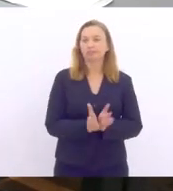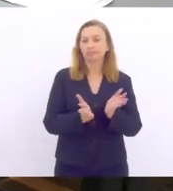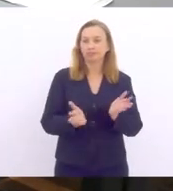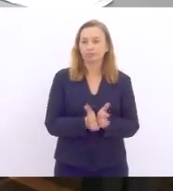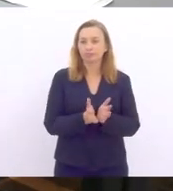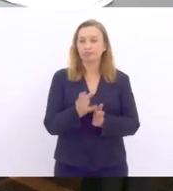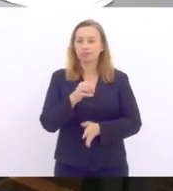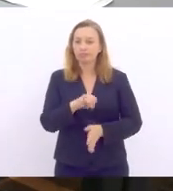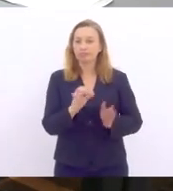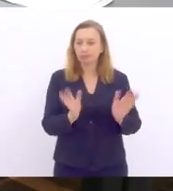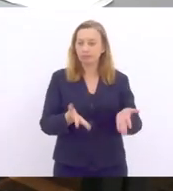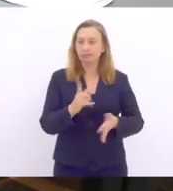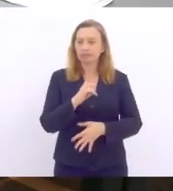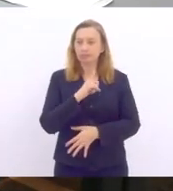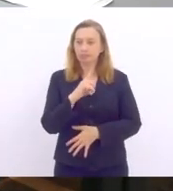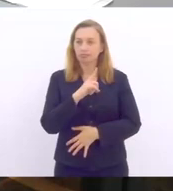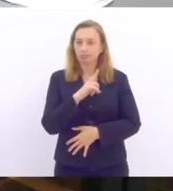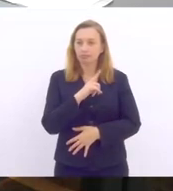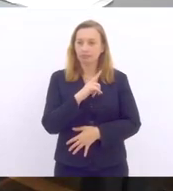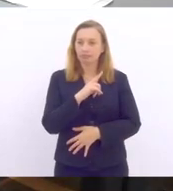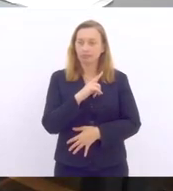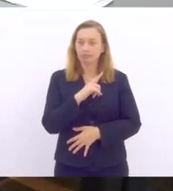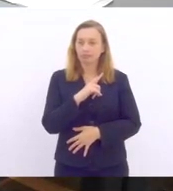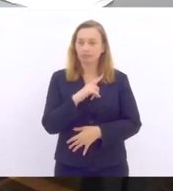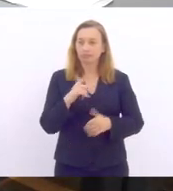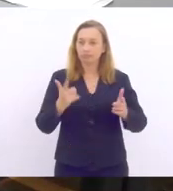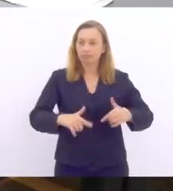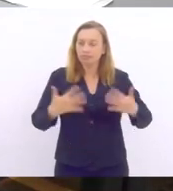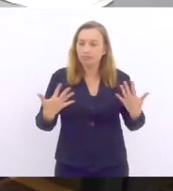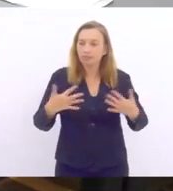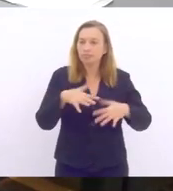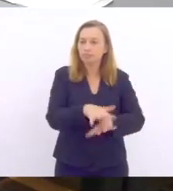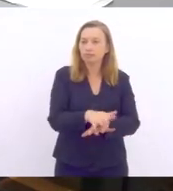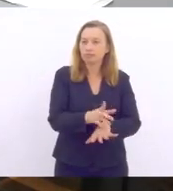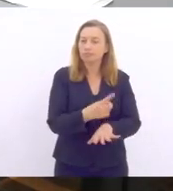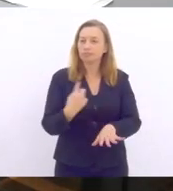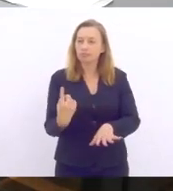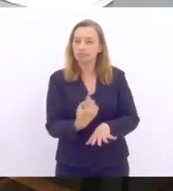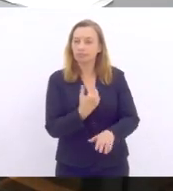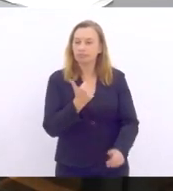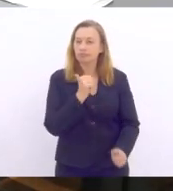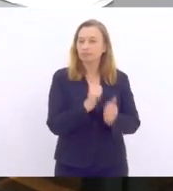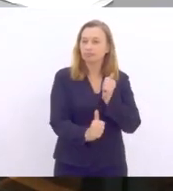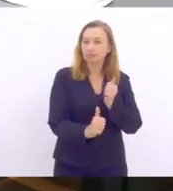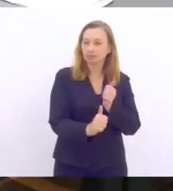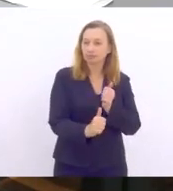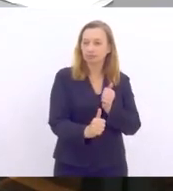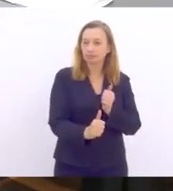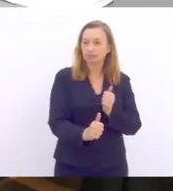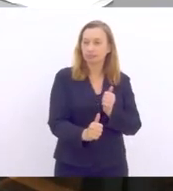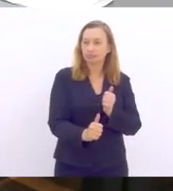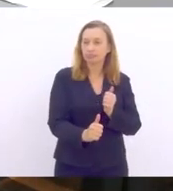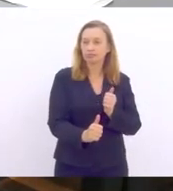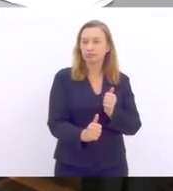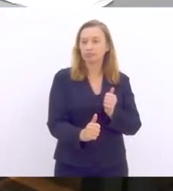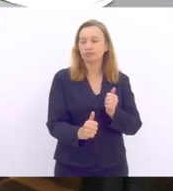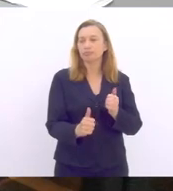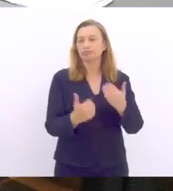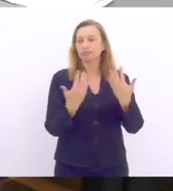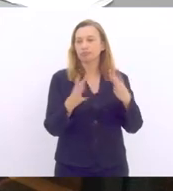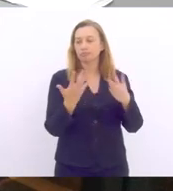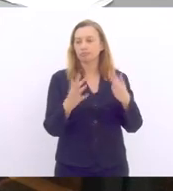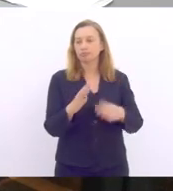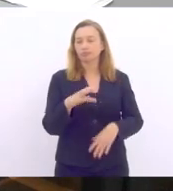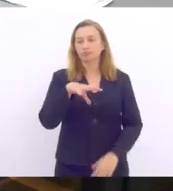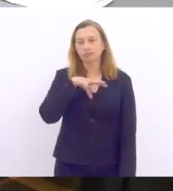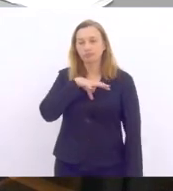se hoje tem um espaço de inclusão no nosso esporte, deve-se muito ao Clube de Regatas Vasco da Gama.